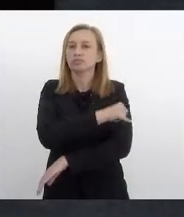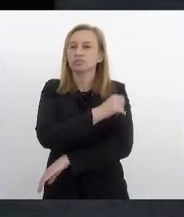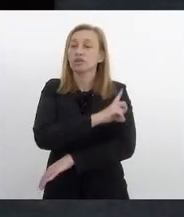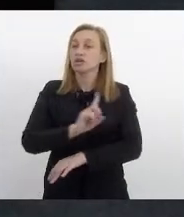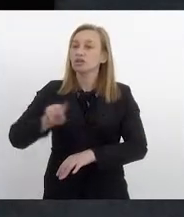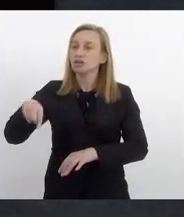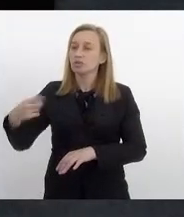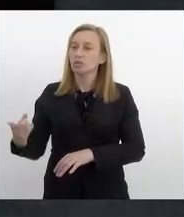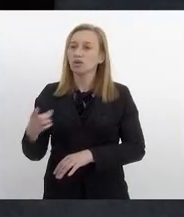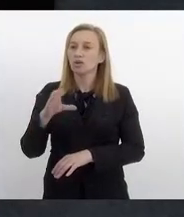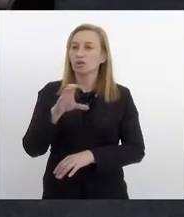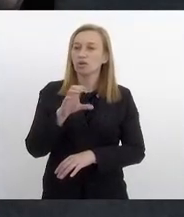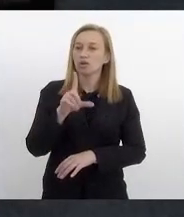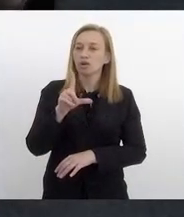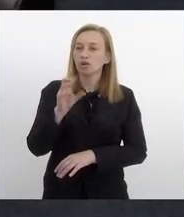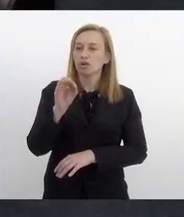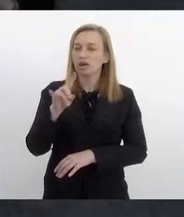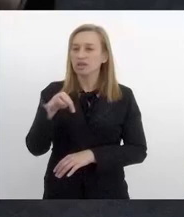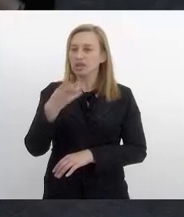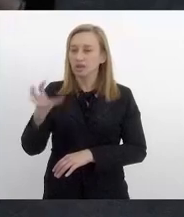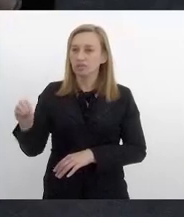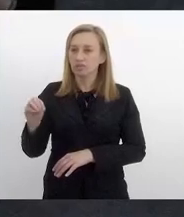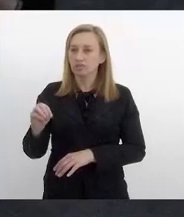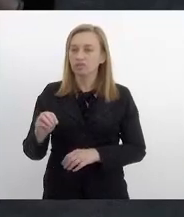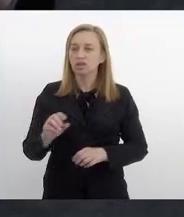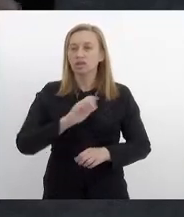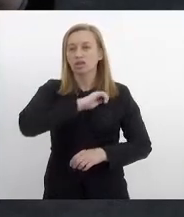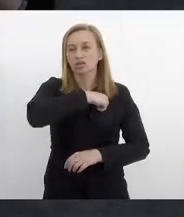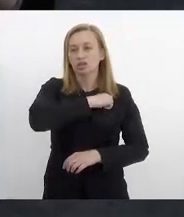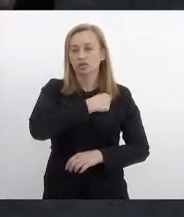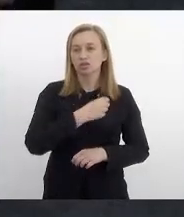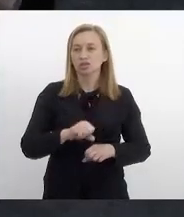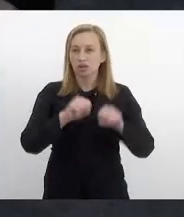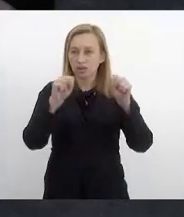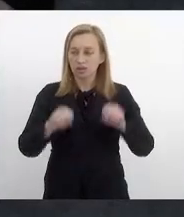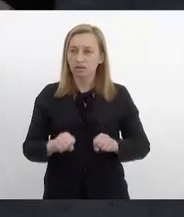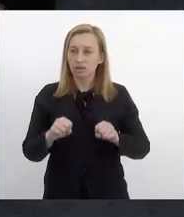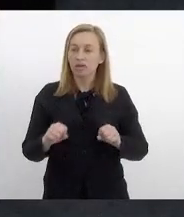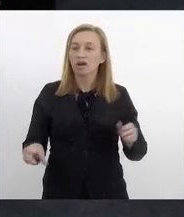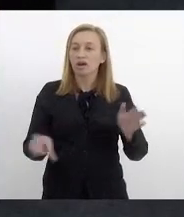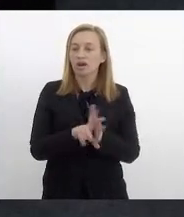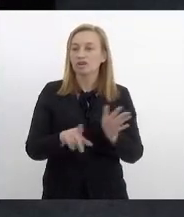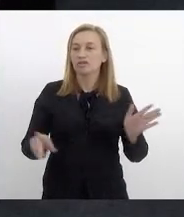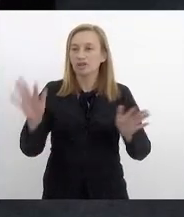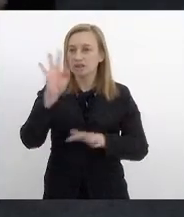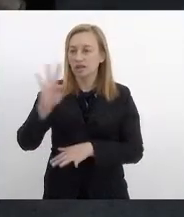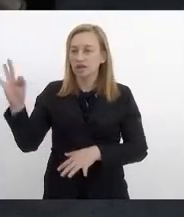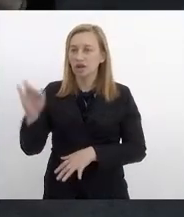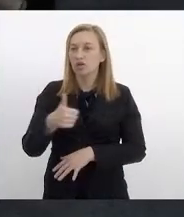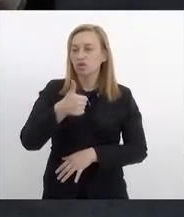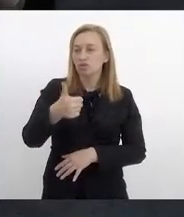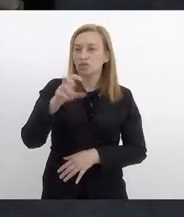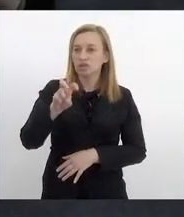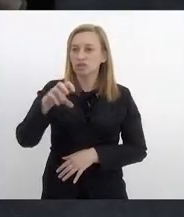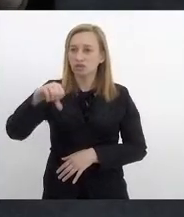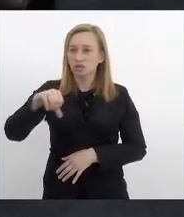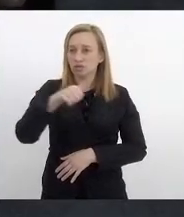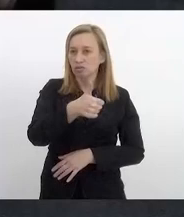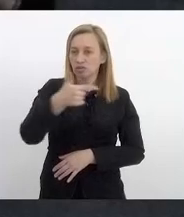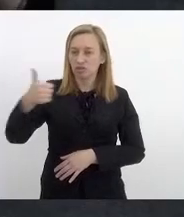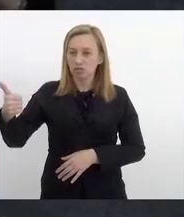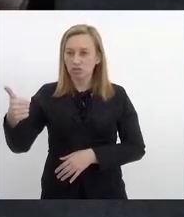a homologação do regime de recuperação fiscal, de que trata a Lei Complementar Federal 159 de